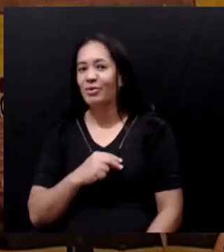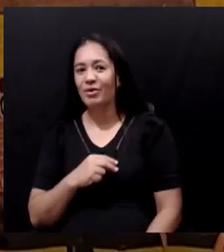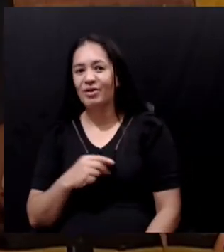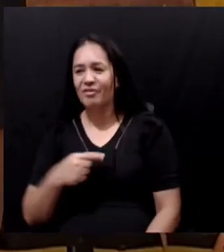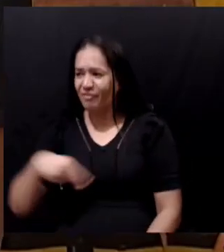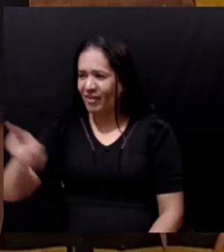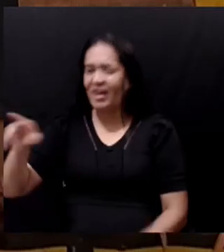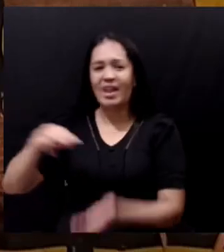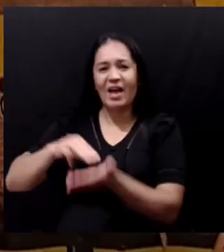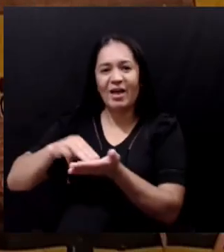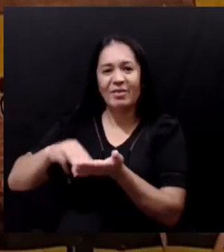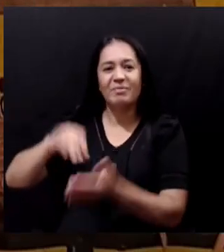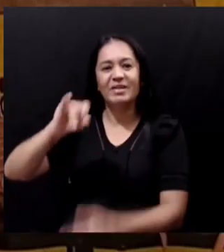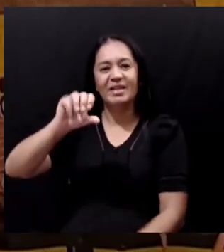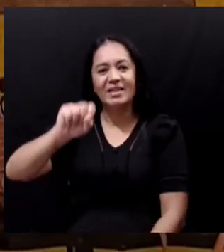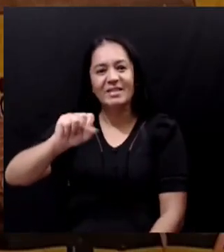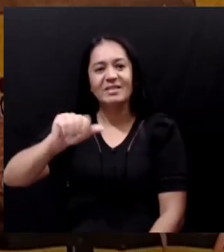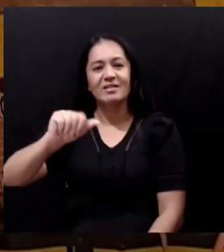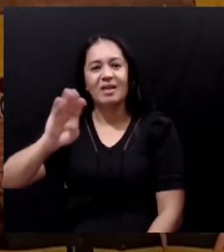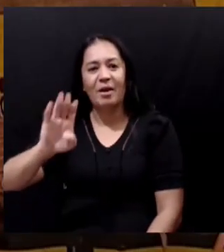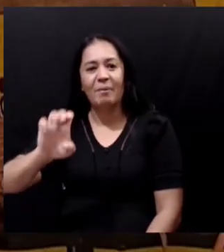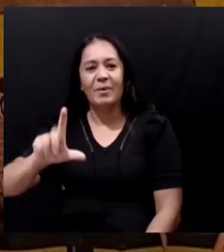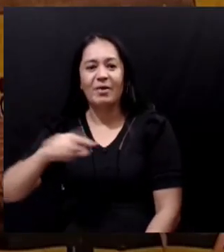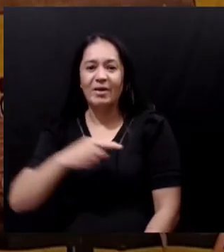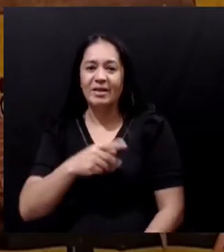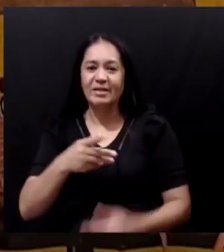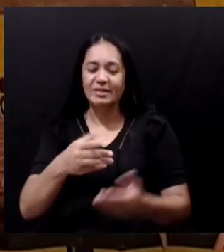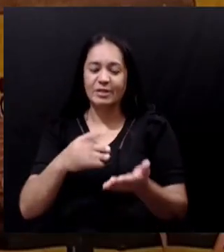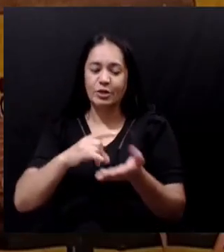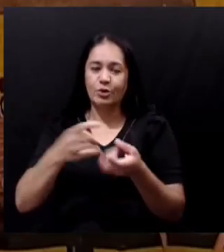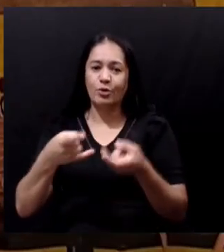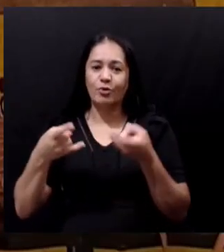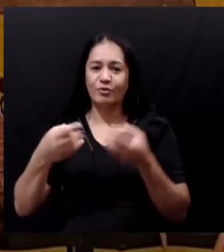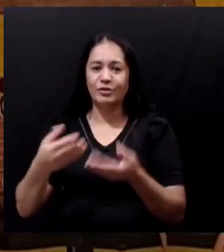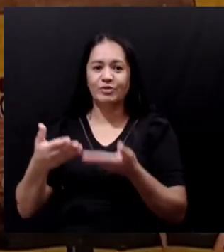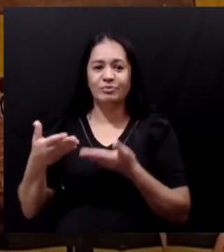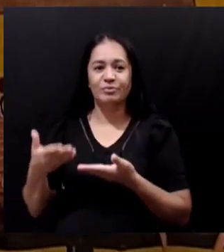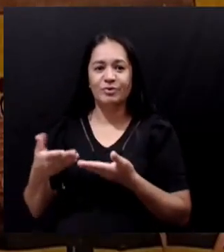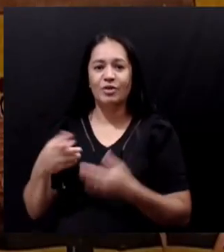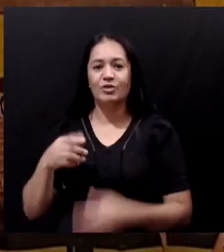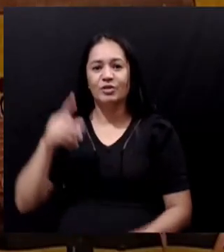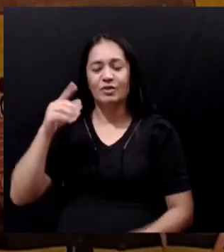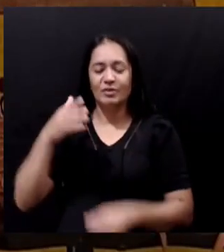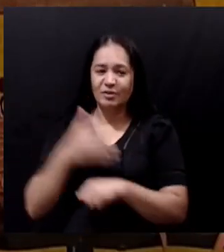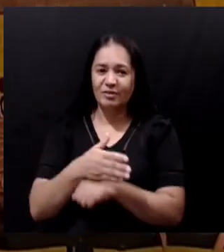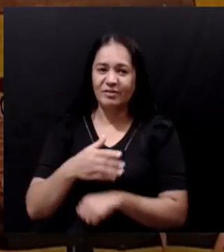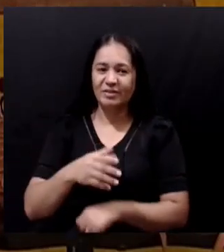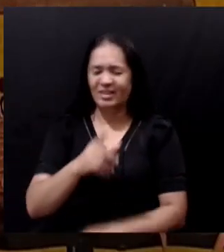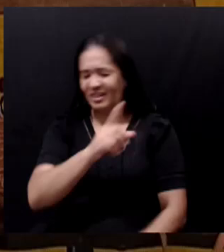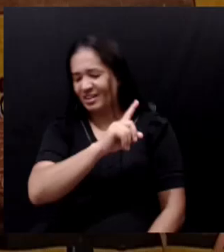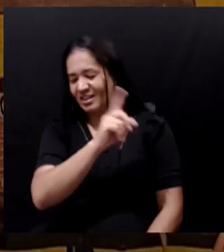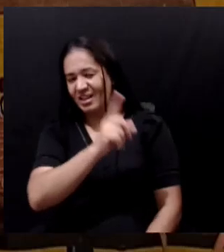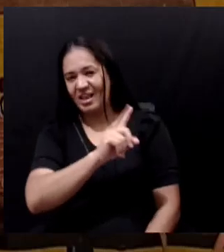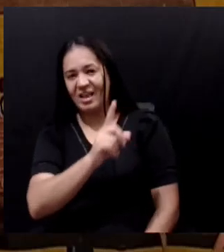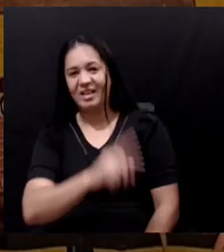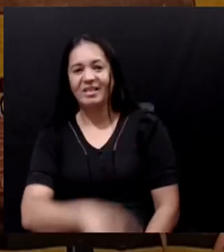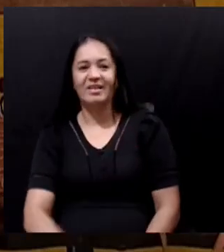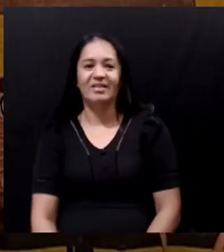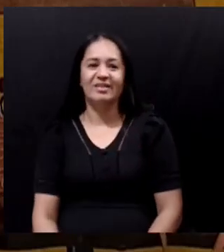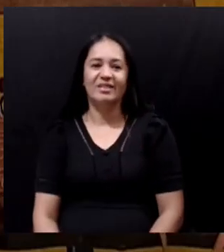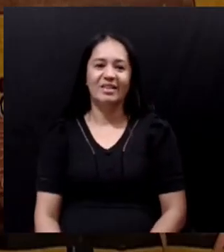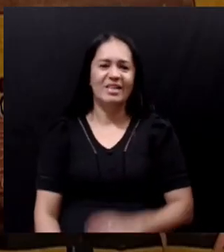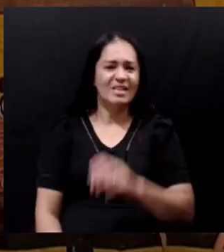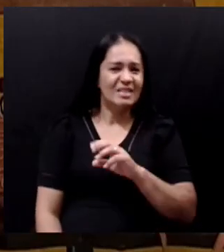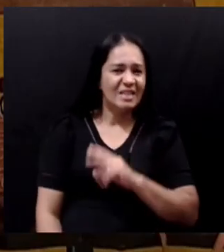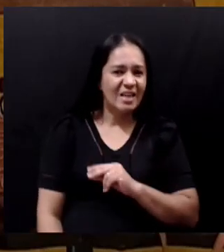Isabel. Eles que mandaram o convite pra gente. Aí eles falaram, um dia vocês vão participar, eu digo, vai nada. Aí eu disse, será? Eu falei, eu tenho